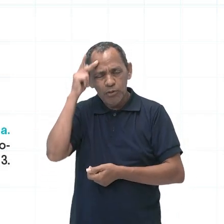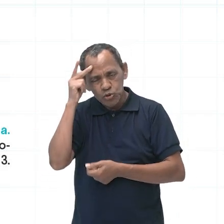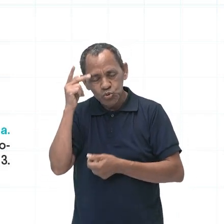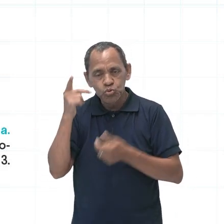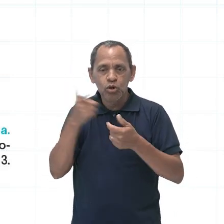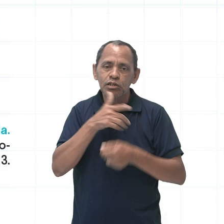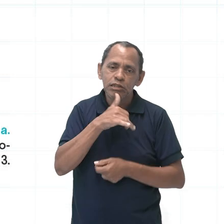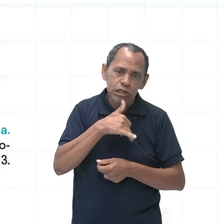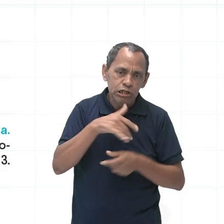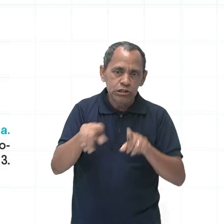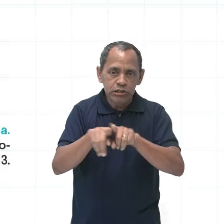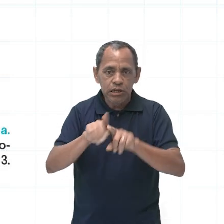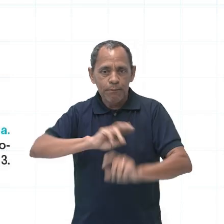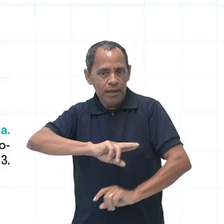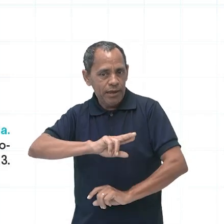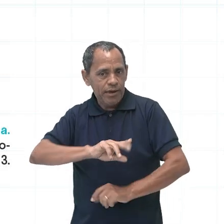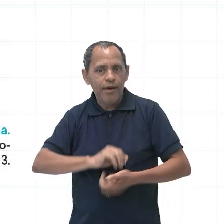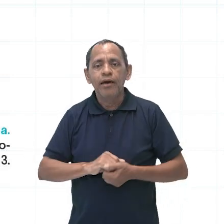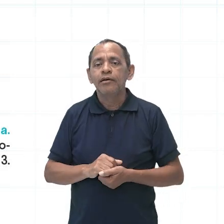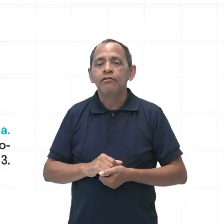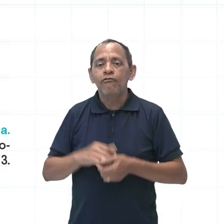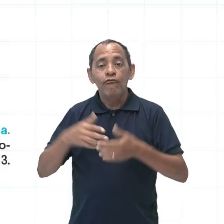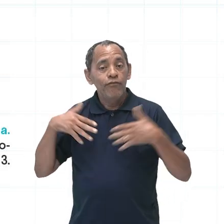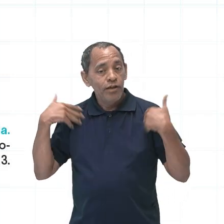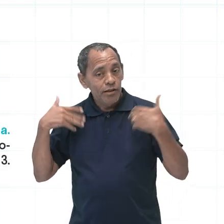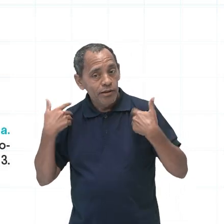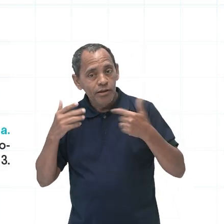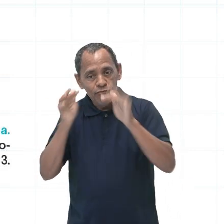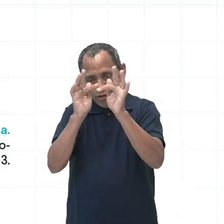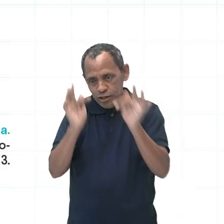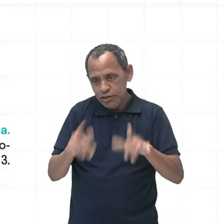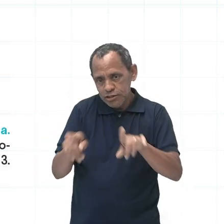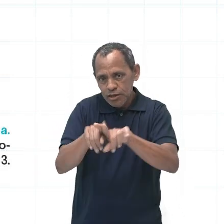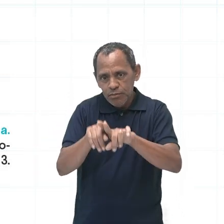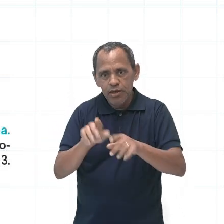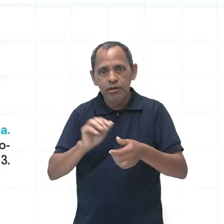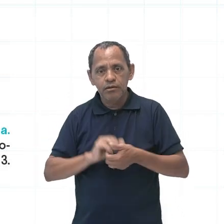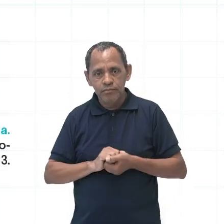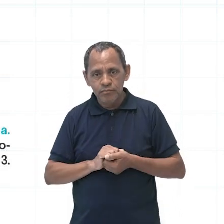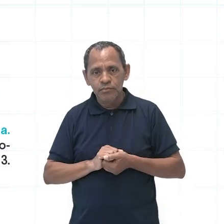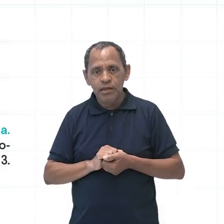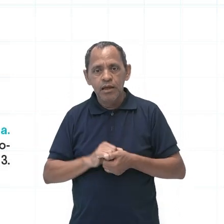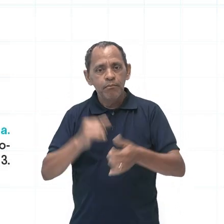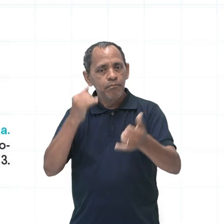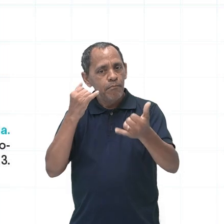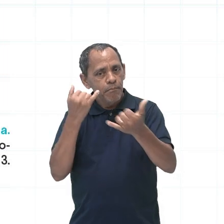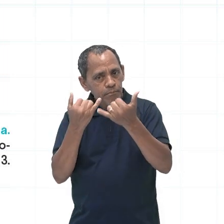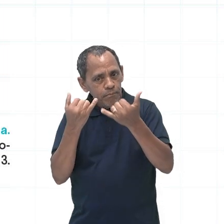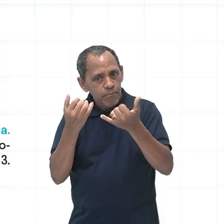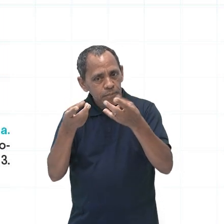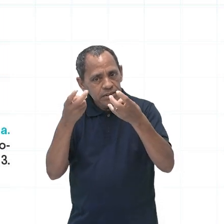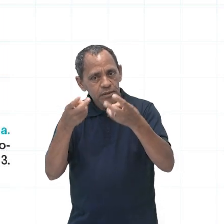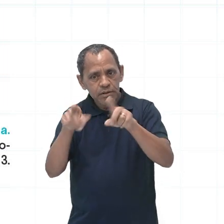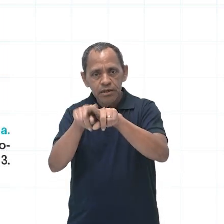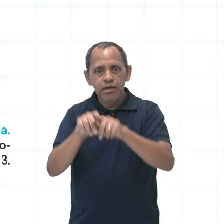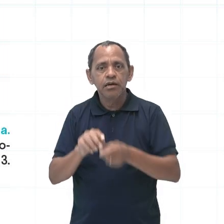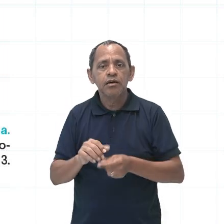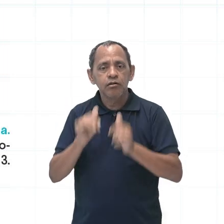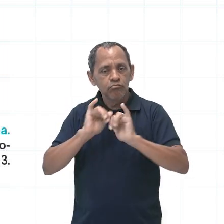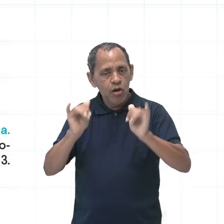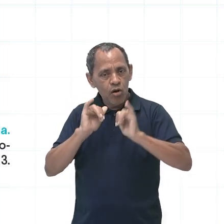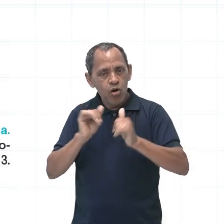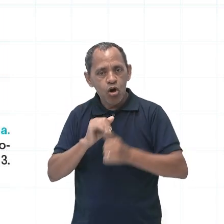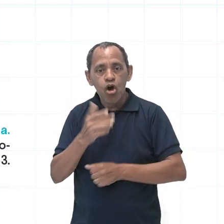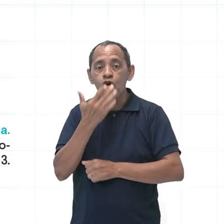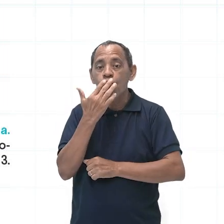imagem de pessoas felizes trazendo essa ideia. Cores, percebam que a propaganda em todos os textos eram cores vibrantes, cores